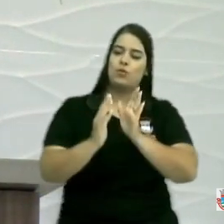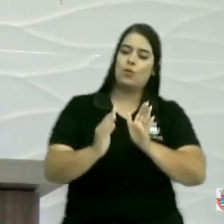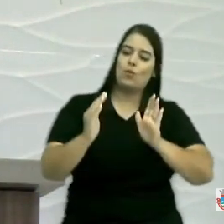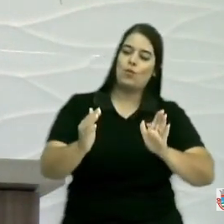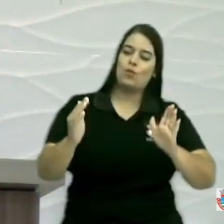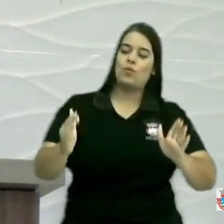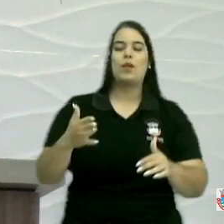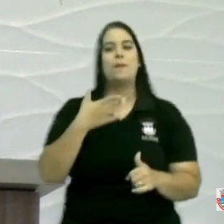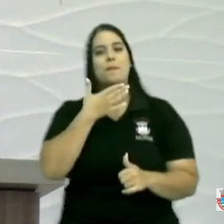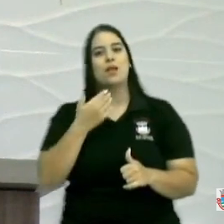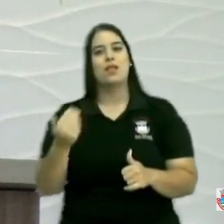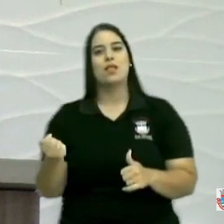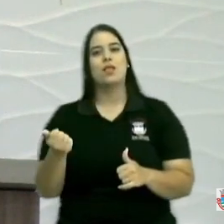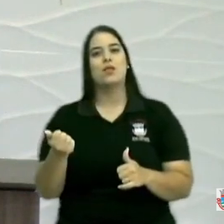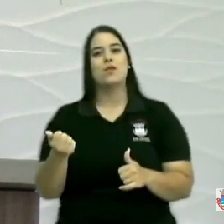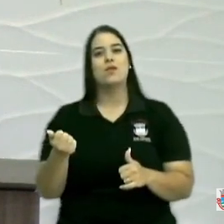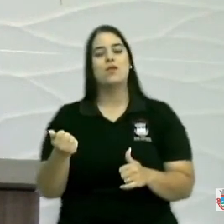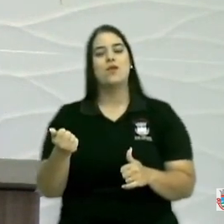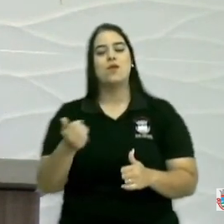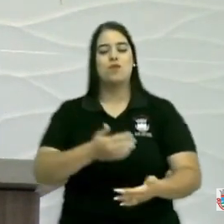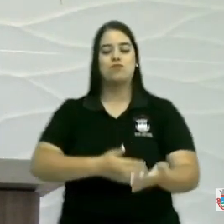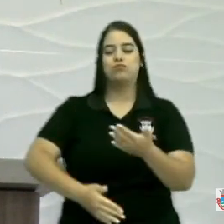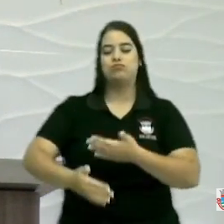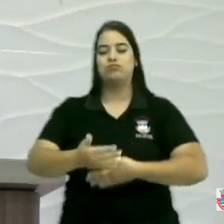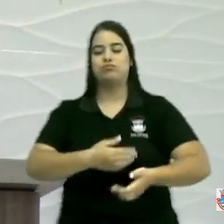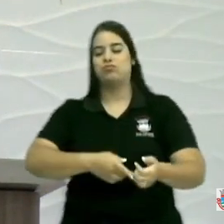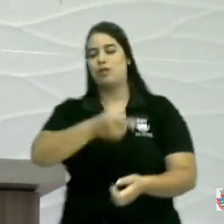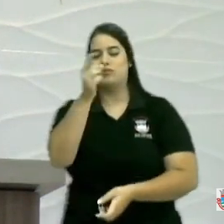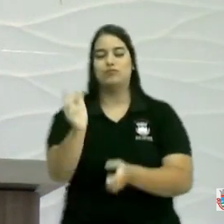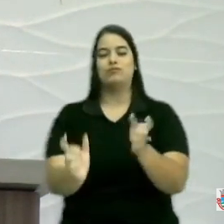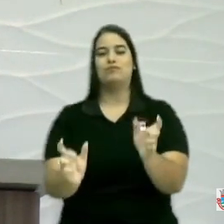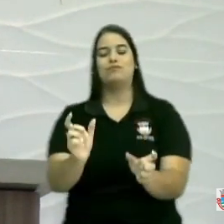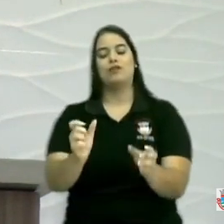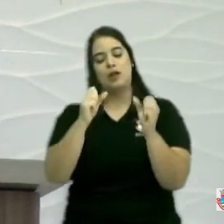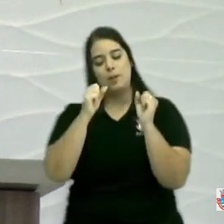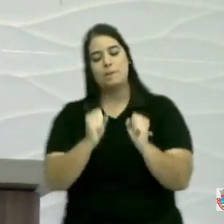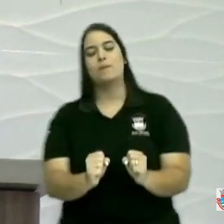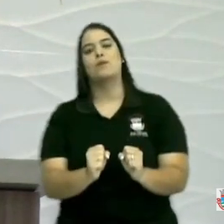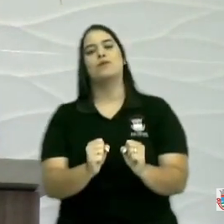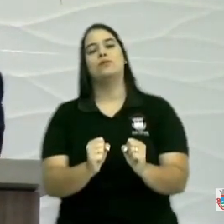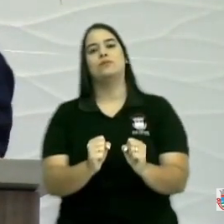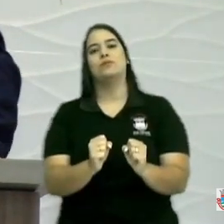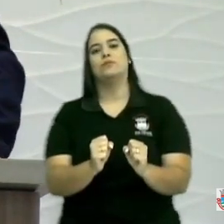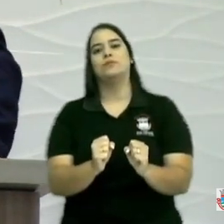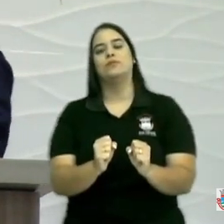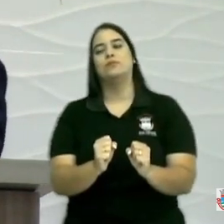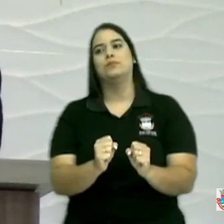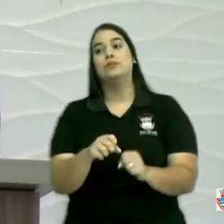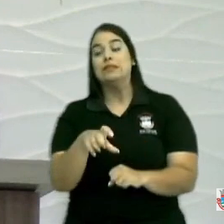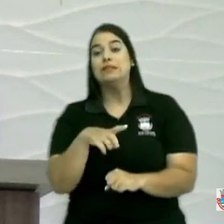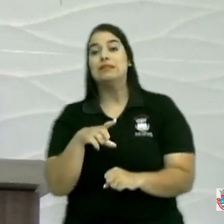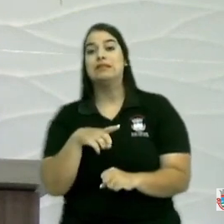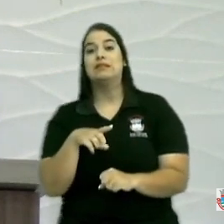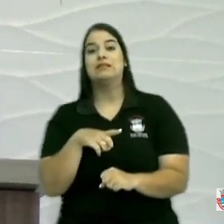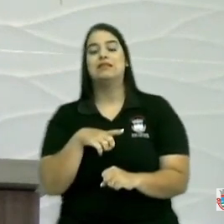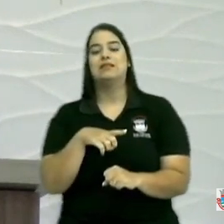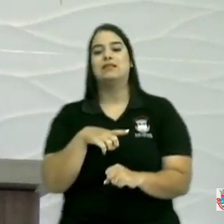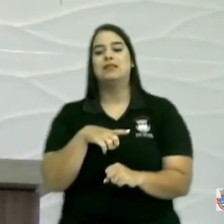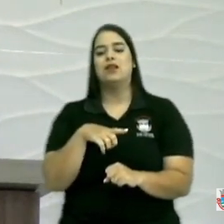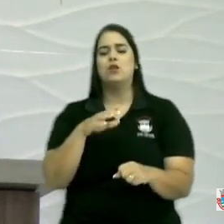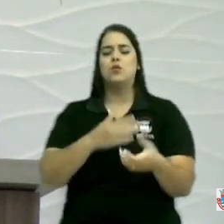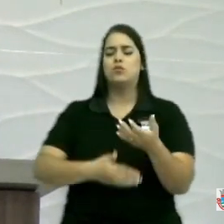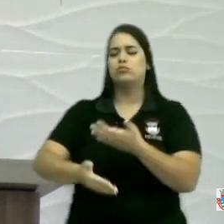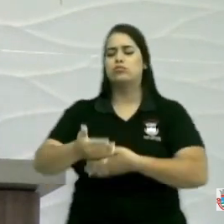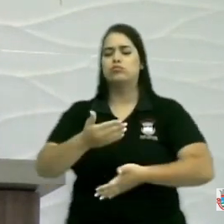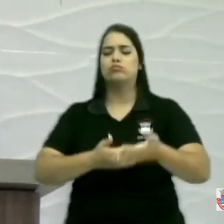sendo oferecido melhores condições para que as pessoas possam ali, né, ter aquilo que não pode ter em casa, que sua família não